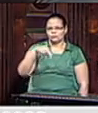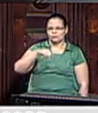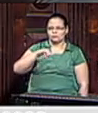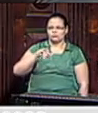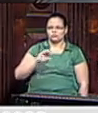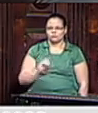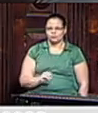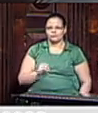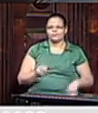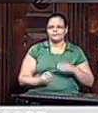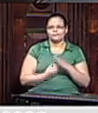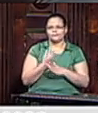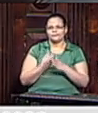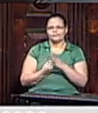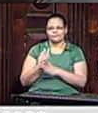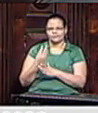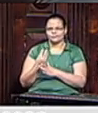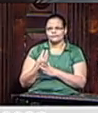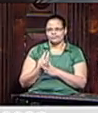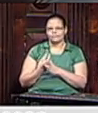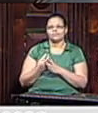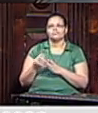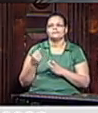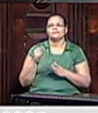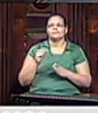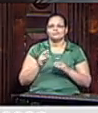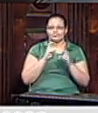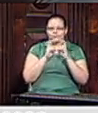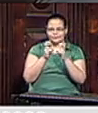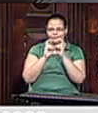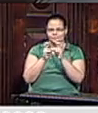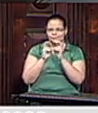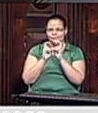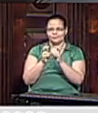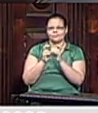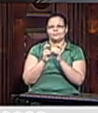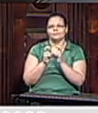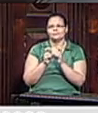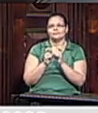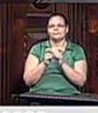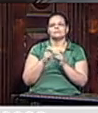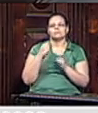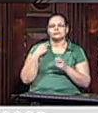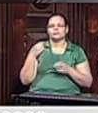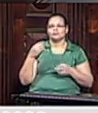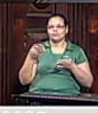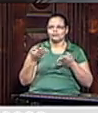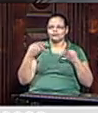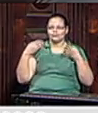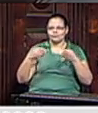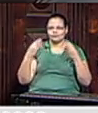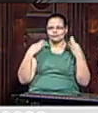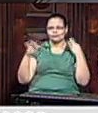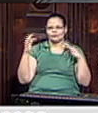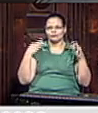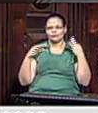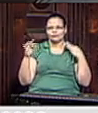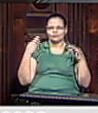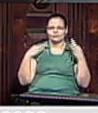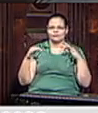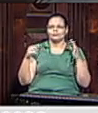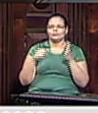Programa Estadual de Recuperação da Malha Ferroviária com objetivos turísticos. Pareceres das Comissões de Constituição e Justiça